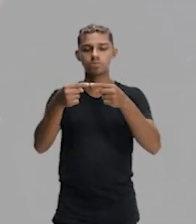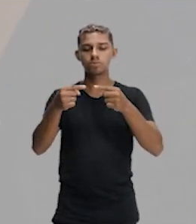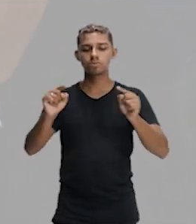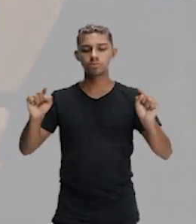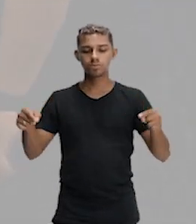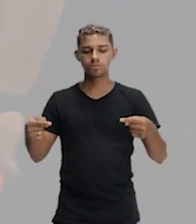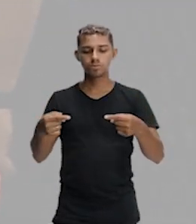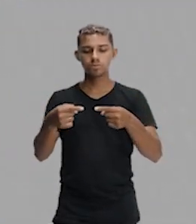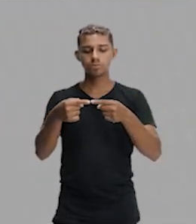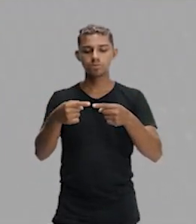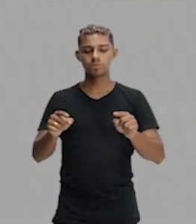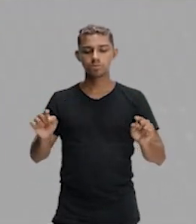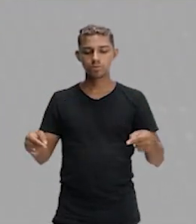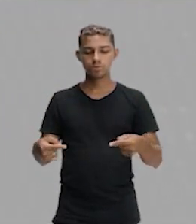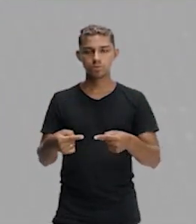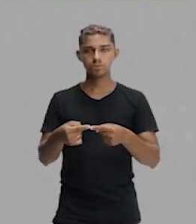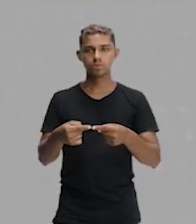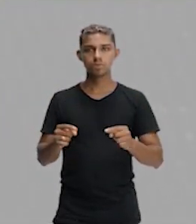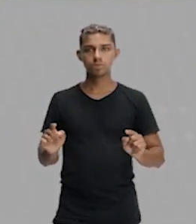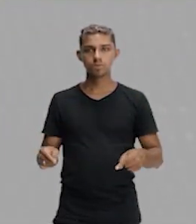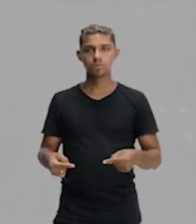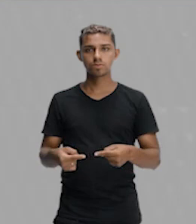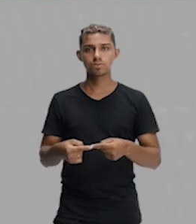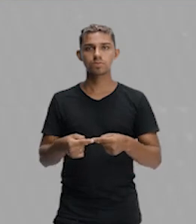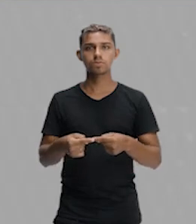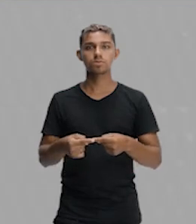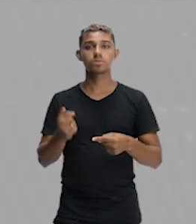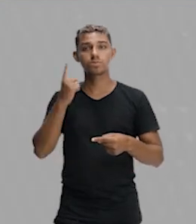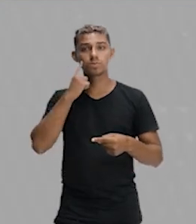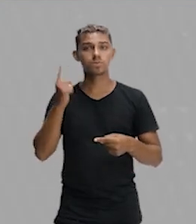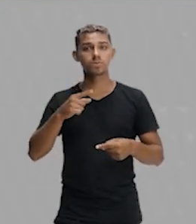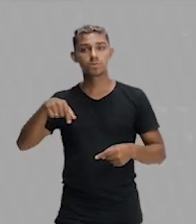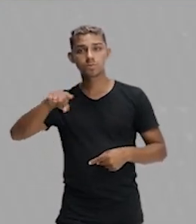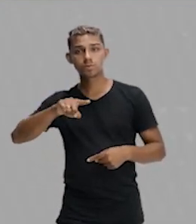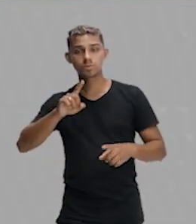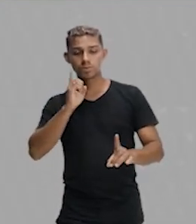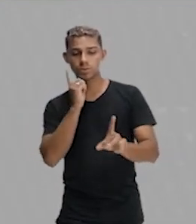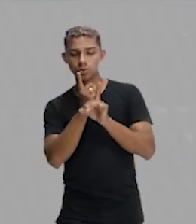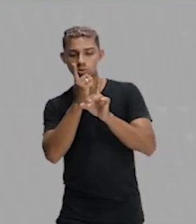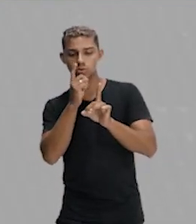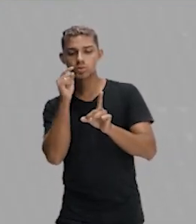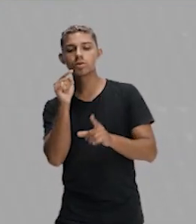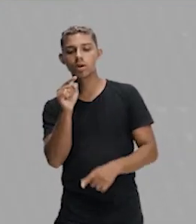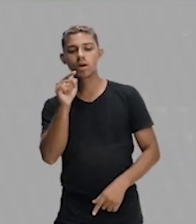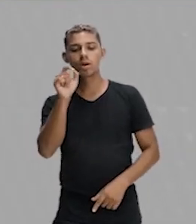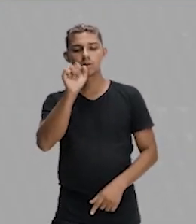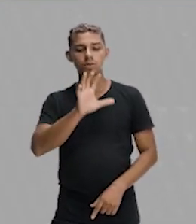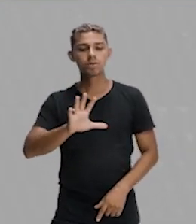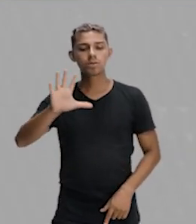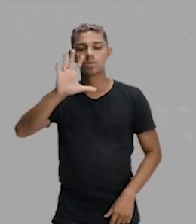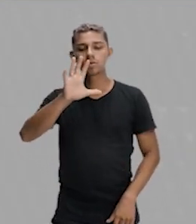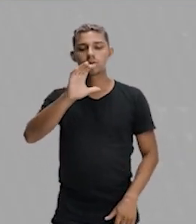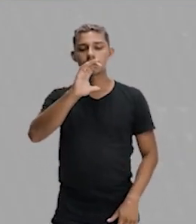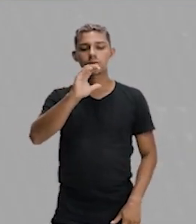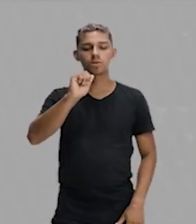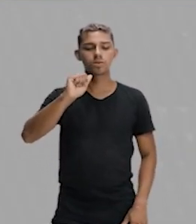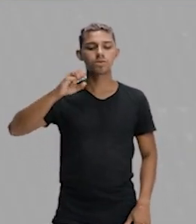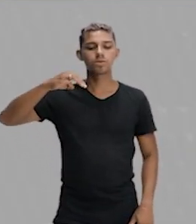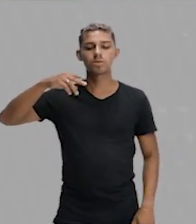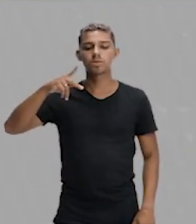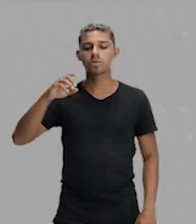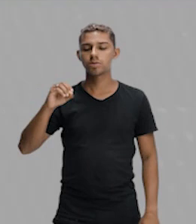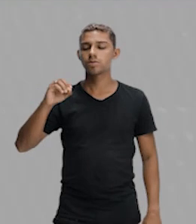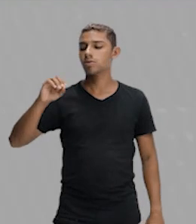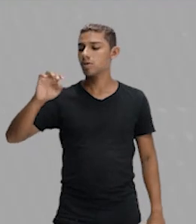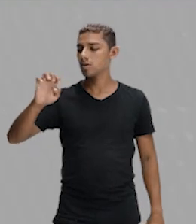Essas linhas paralelas, e a partir dessas linhas paralelas você já vai reconhecer que isso é um campo elétrico uniforme e onde está a concentração de